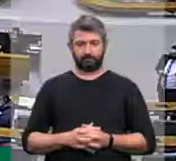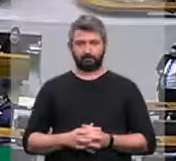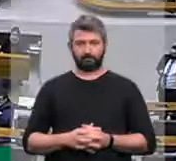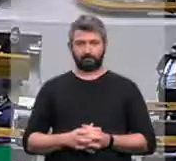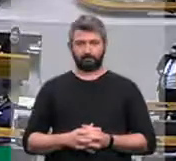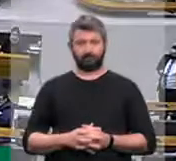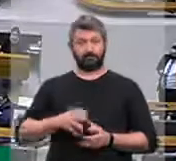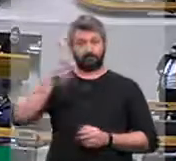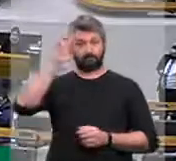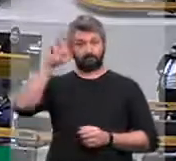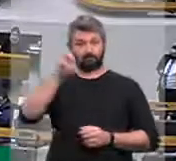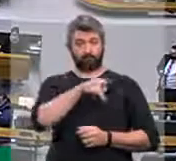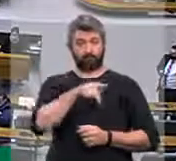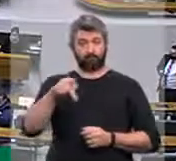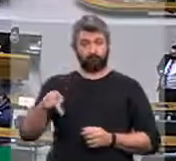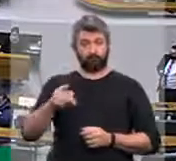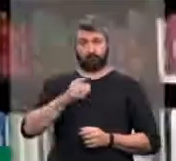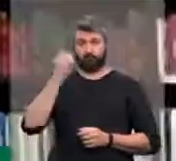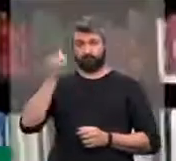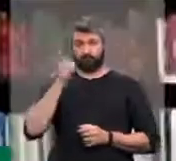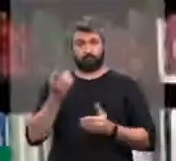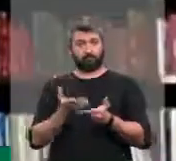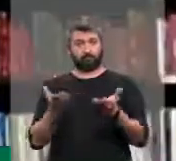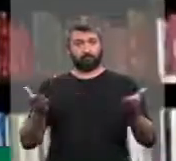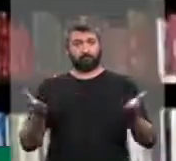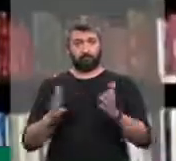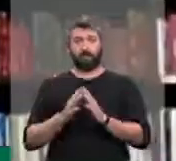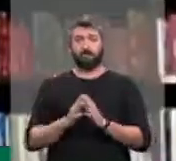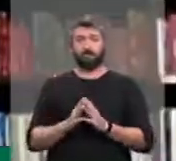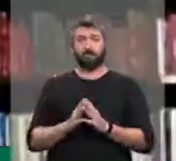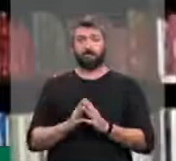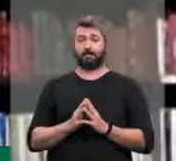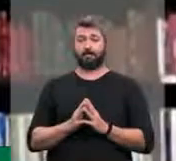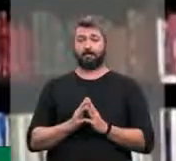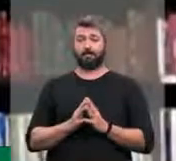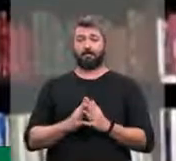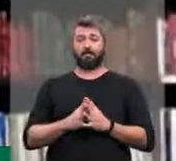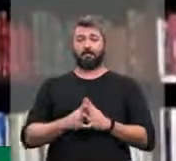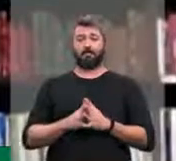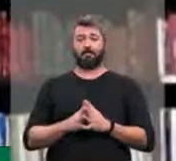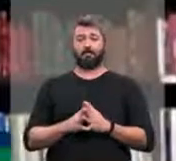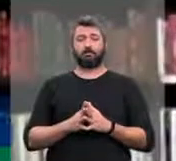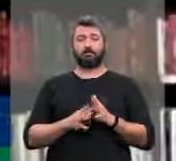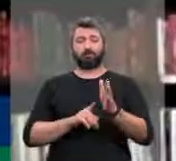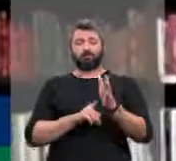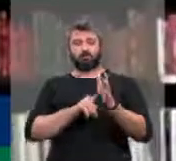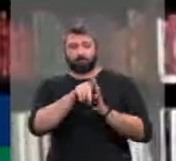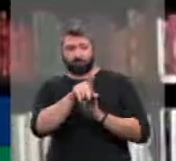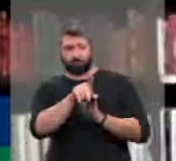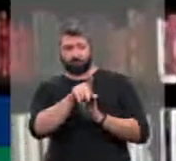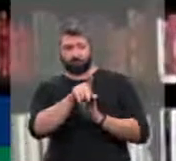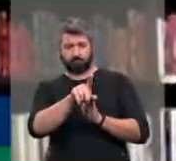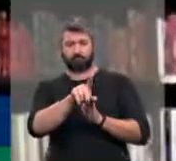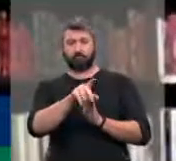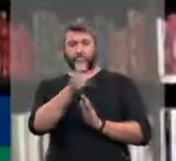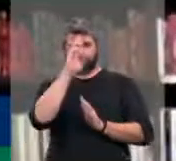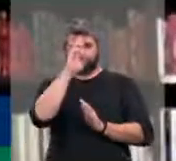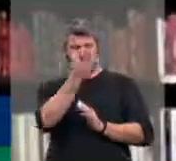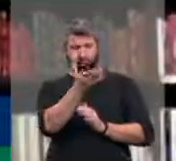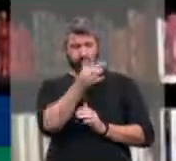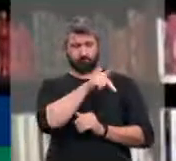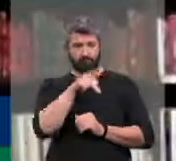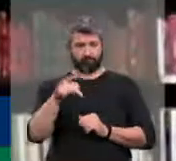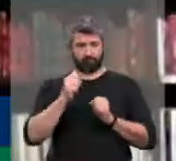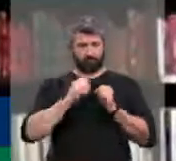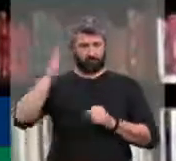Senhor presidente, senhoras e senhores parlamentares, eu pergunto a Vossa Excelência, senhor